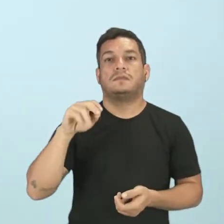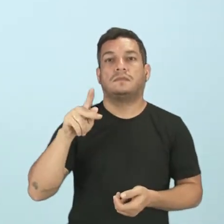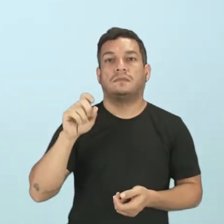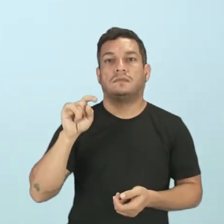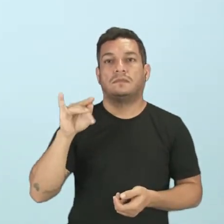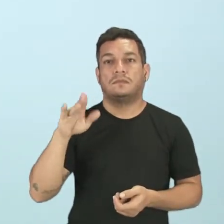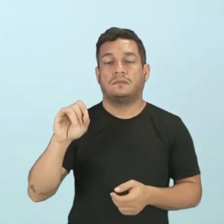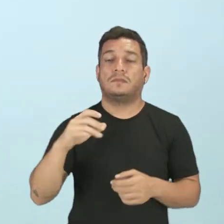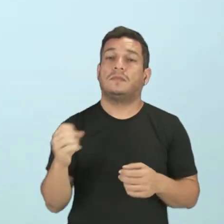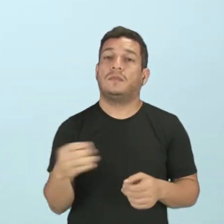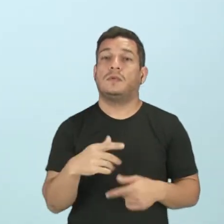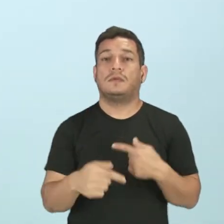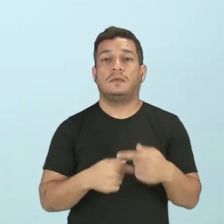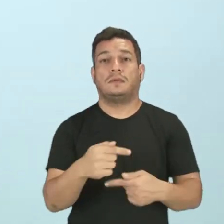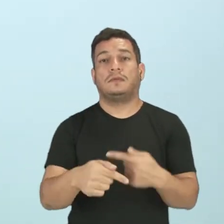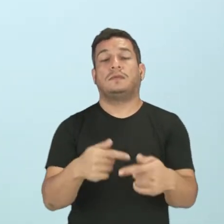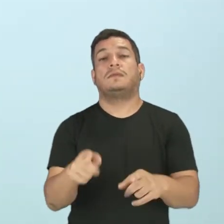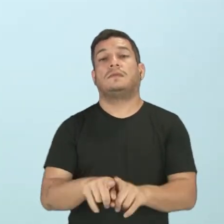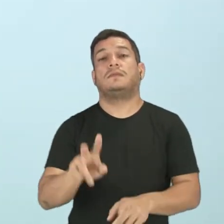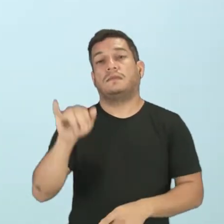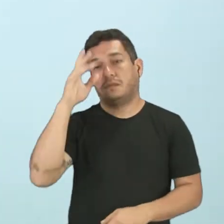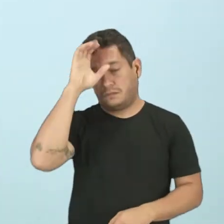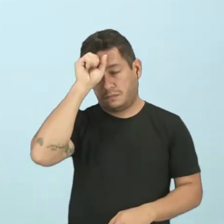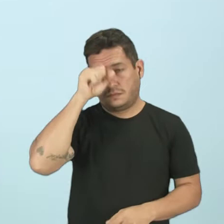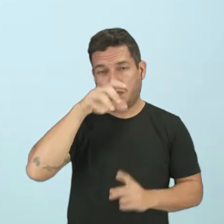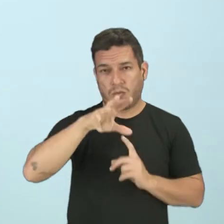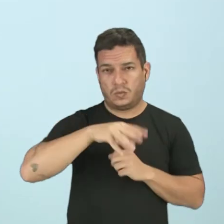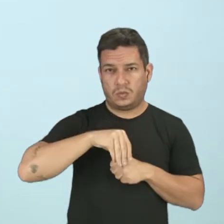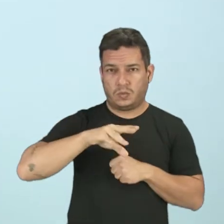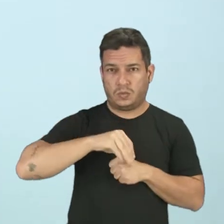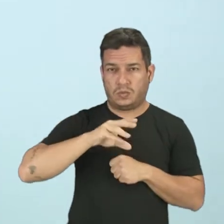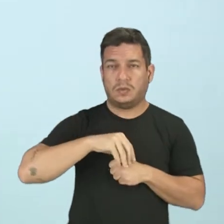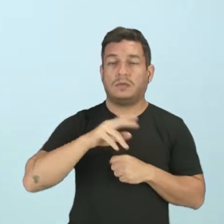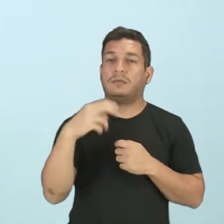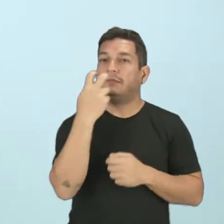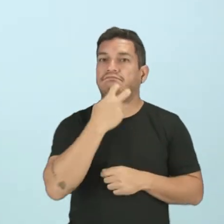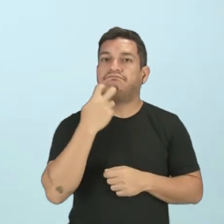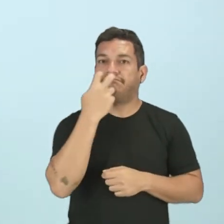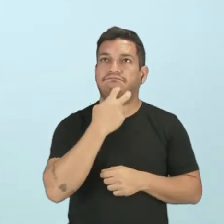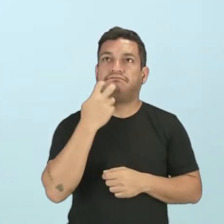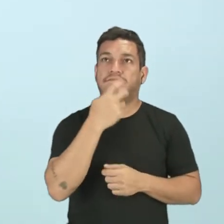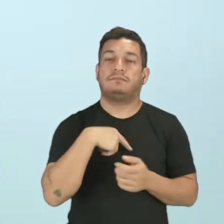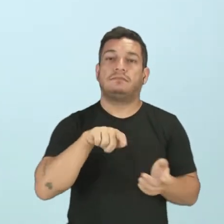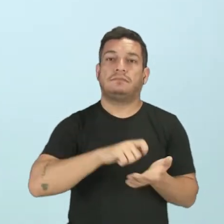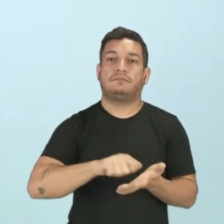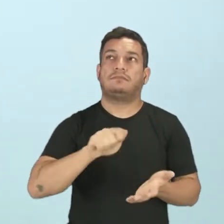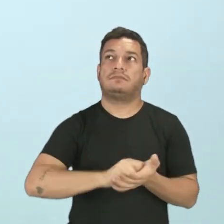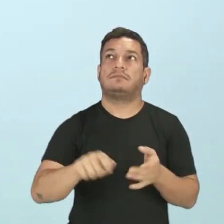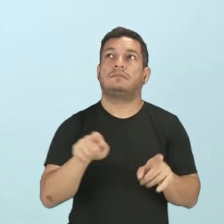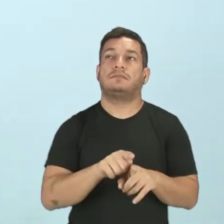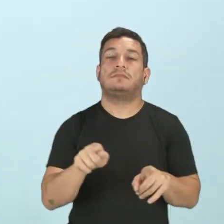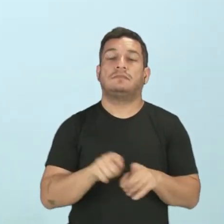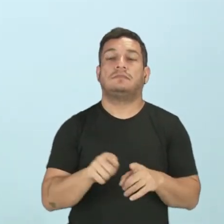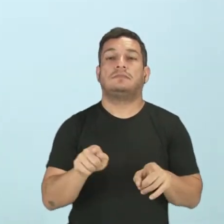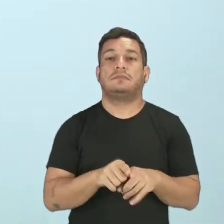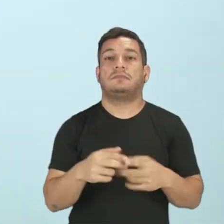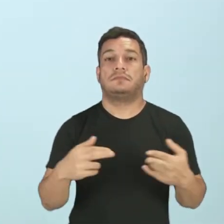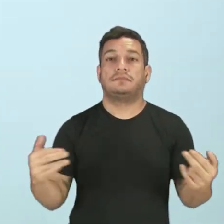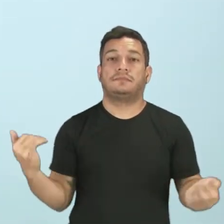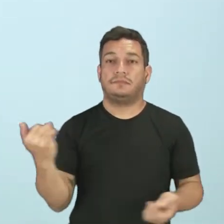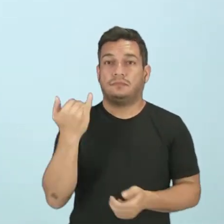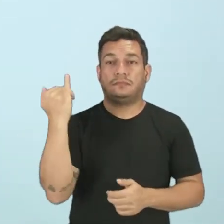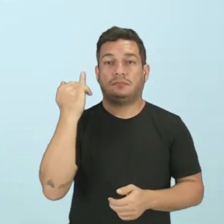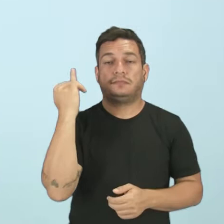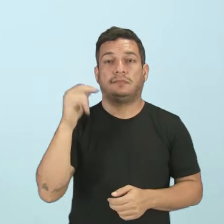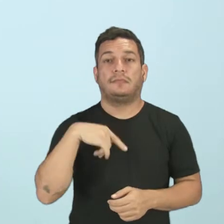As novas gerações vão aprendendo daqueles mais antigos pela via oral, pela via escrita, alguma coisa de importante